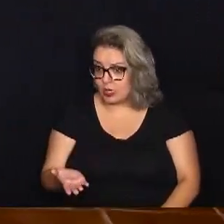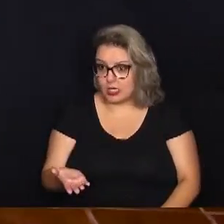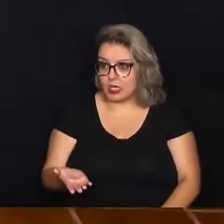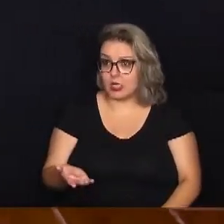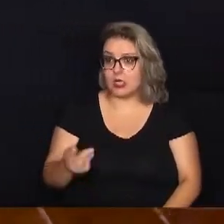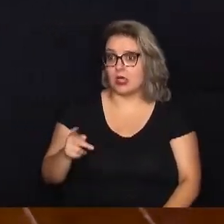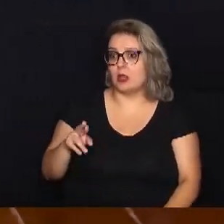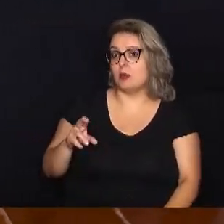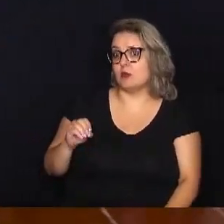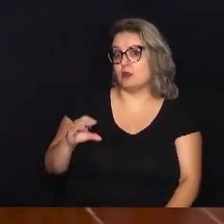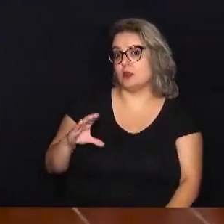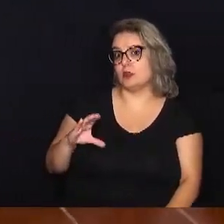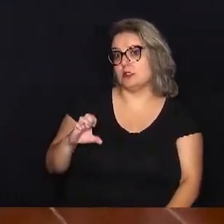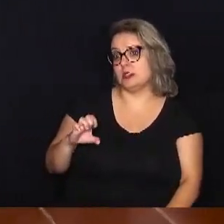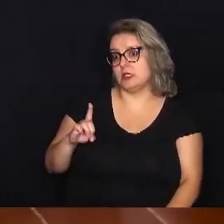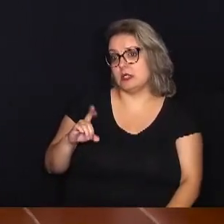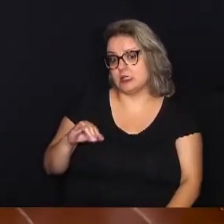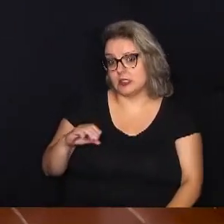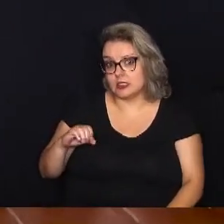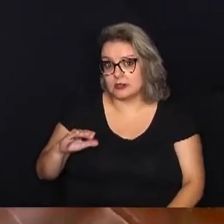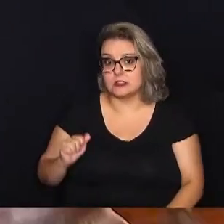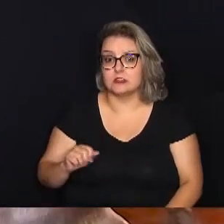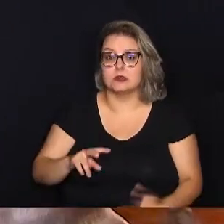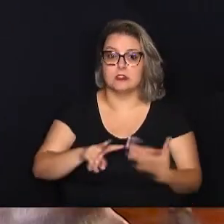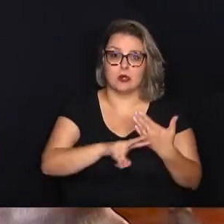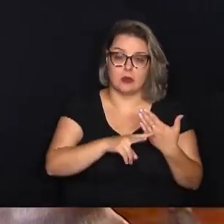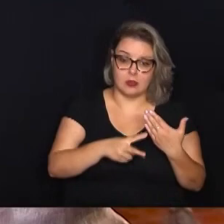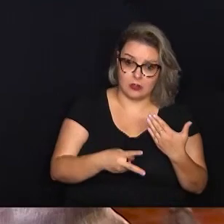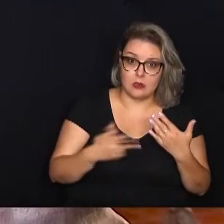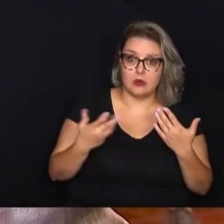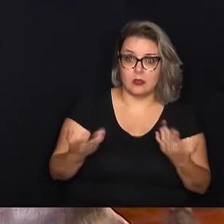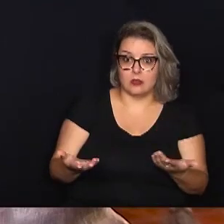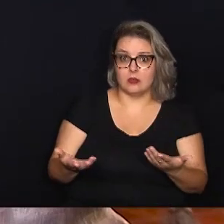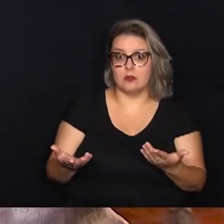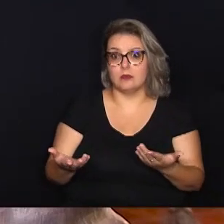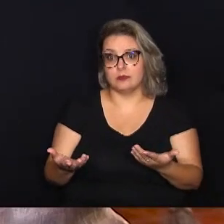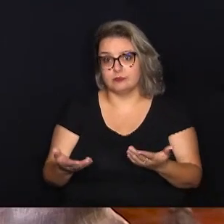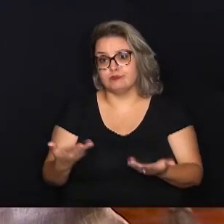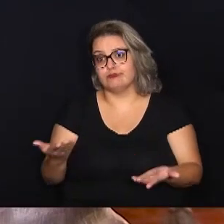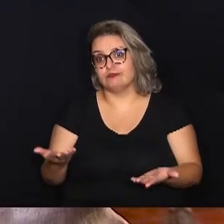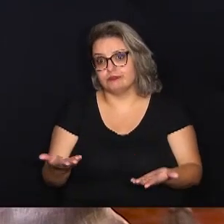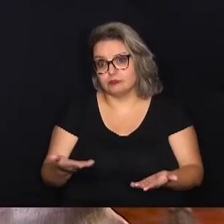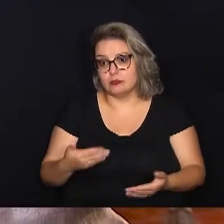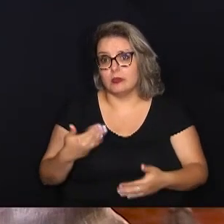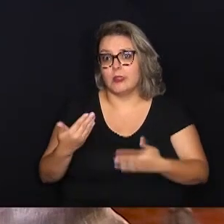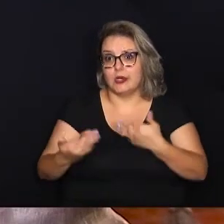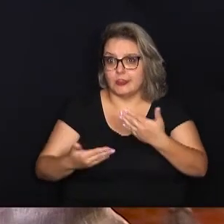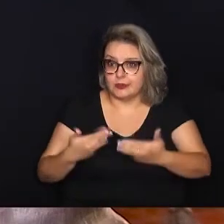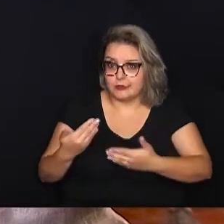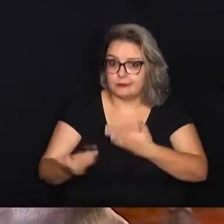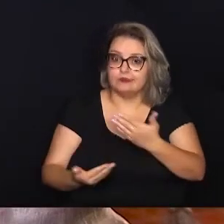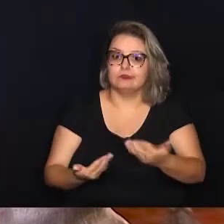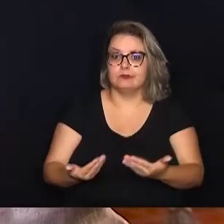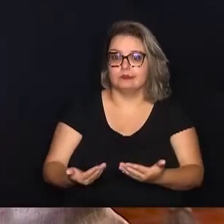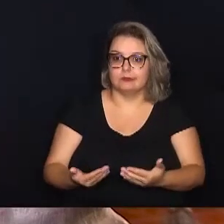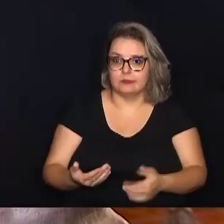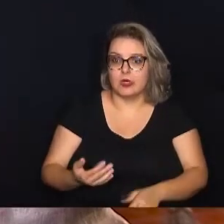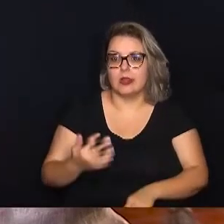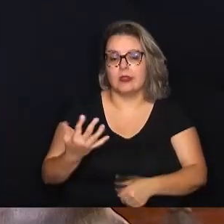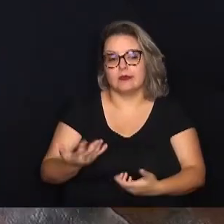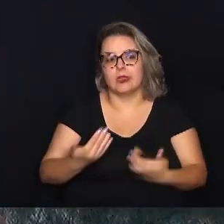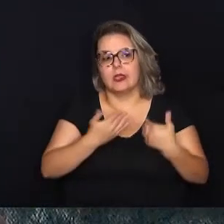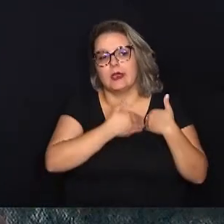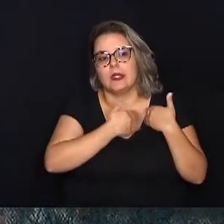conhece as procedências e, consequentemente, finda tudo batendo na minha